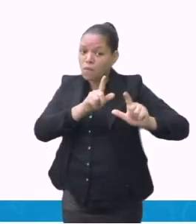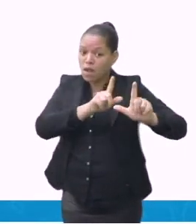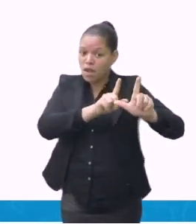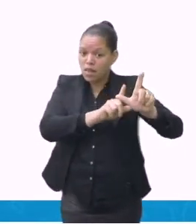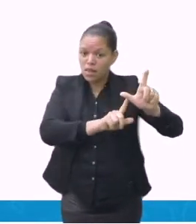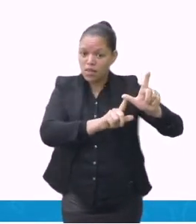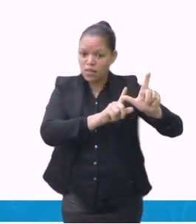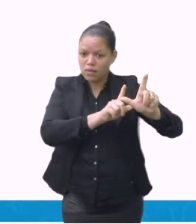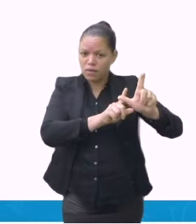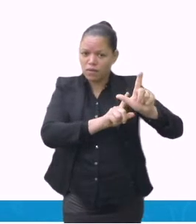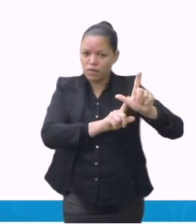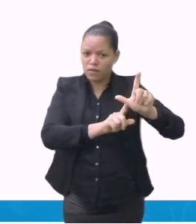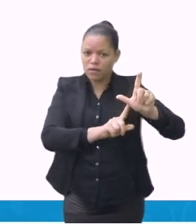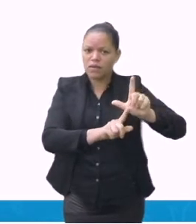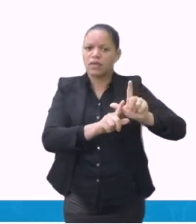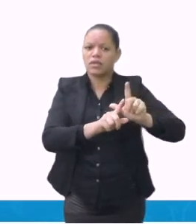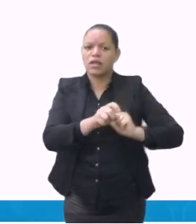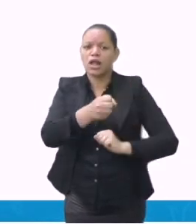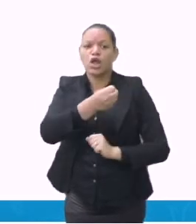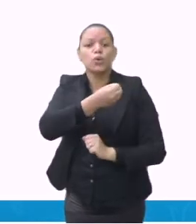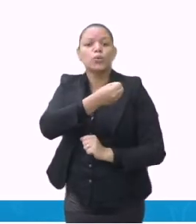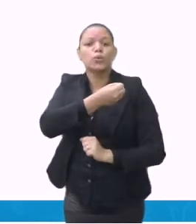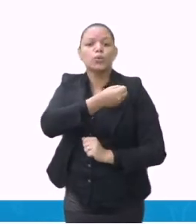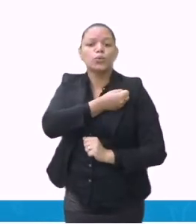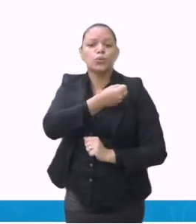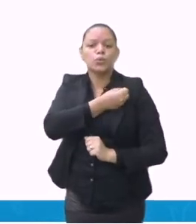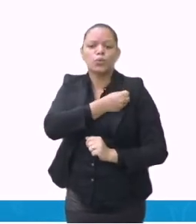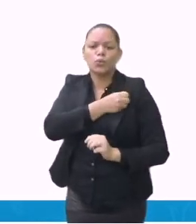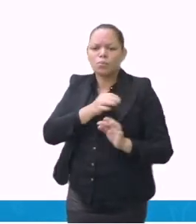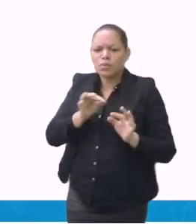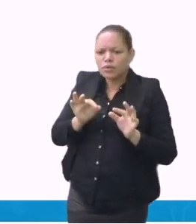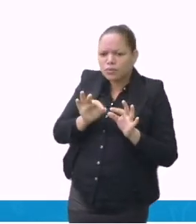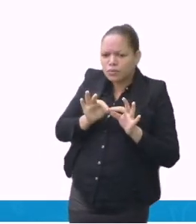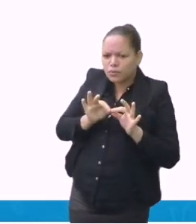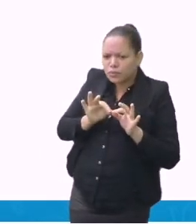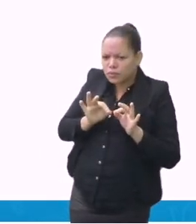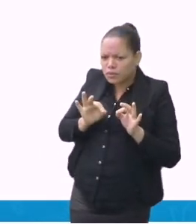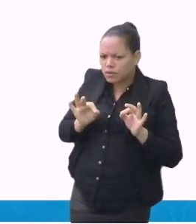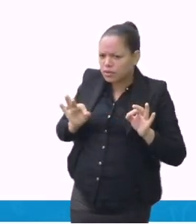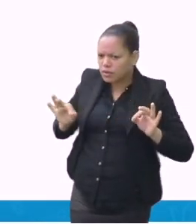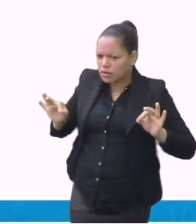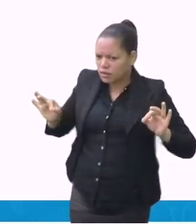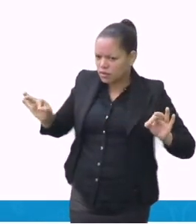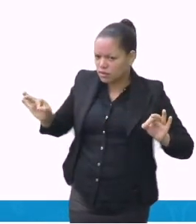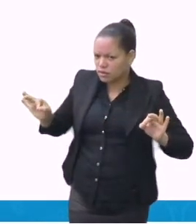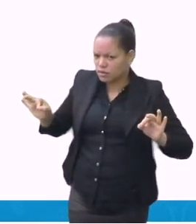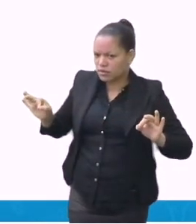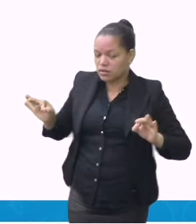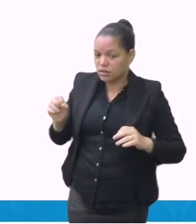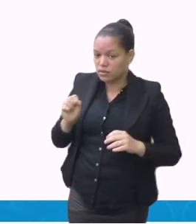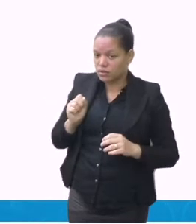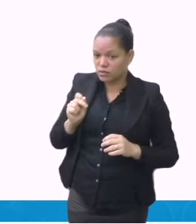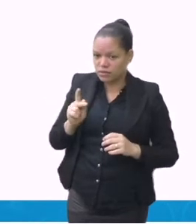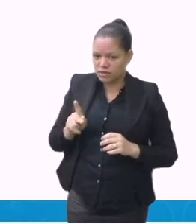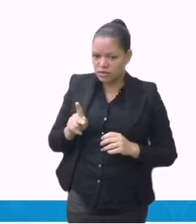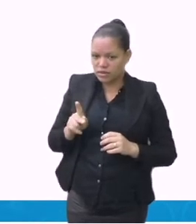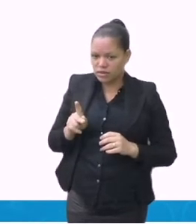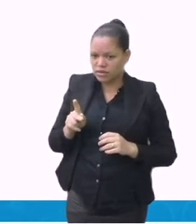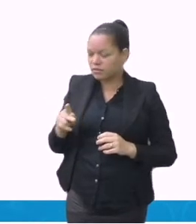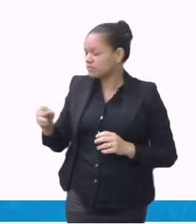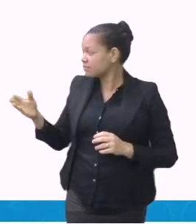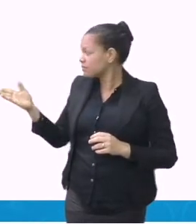nós aí na coluna e vai ter um número na linha, como está representado aqui para